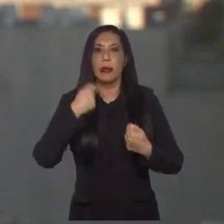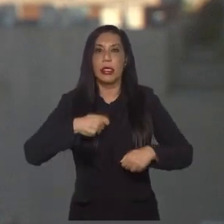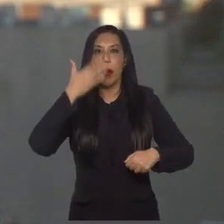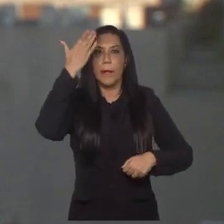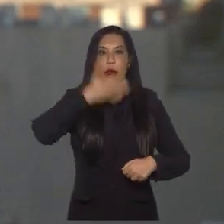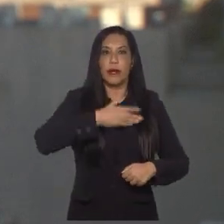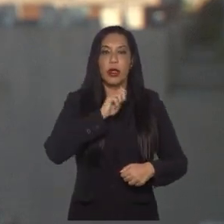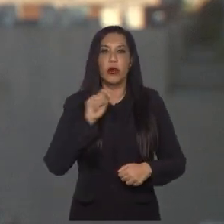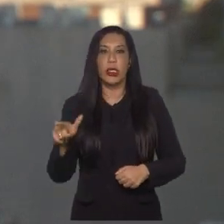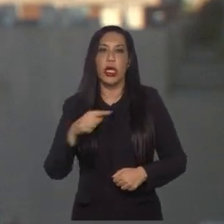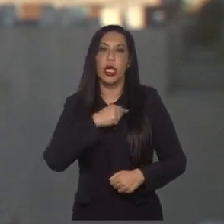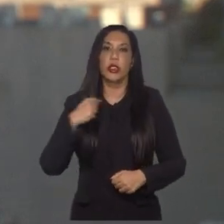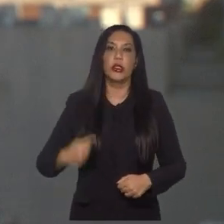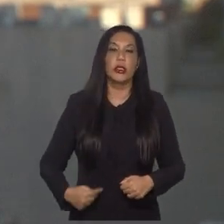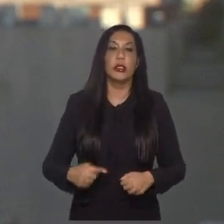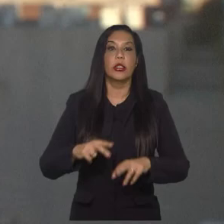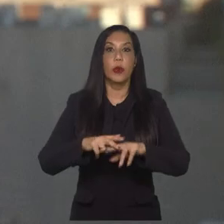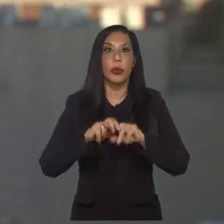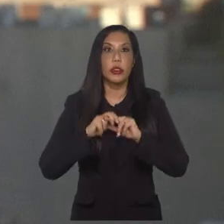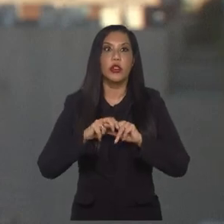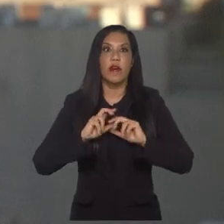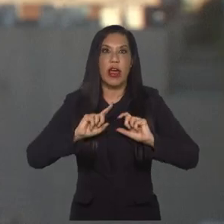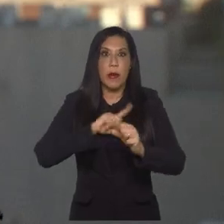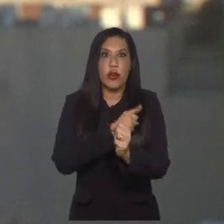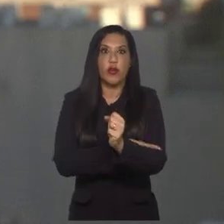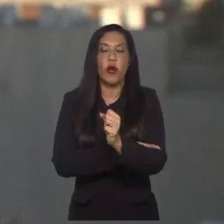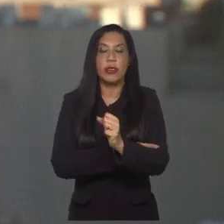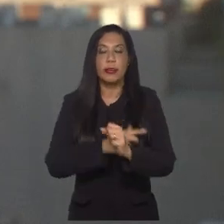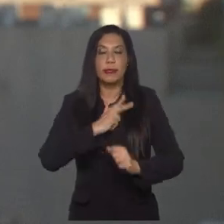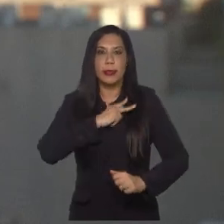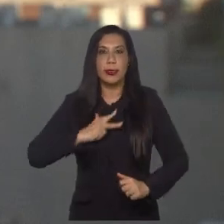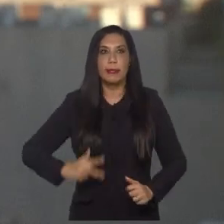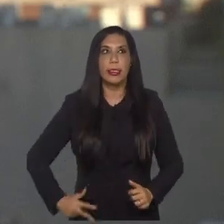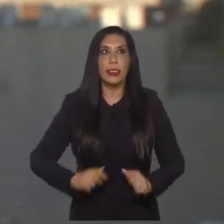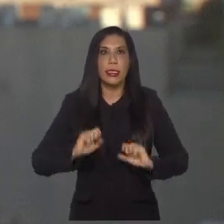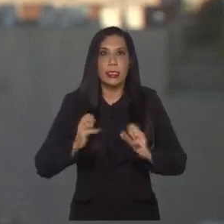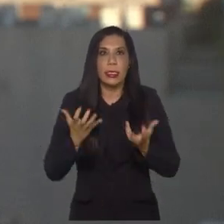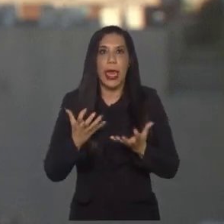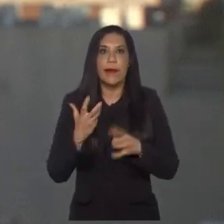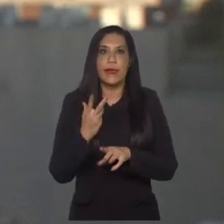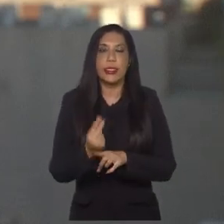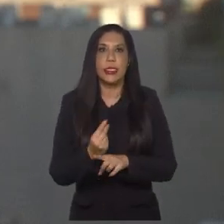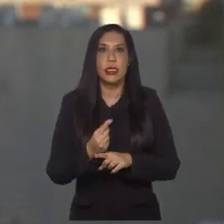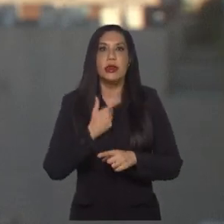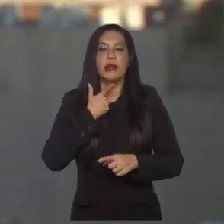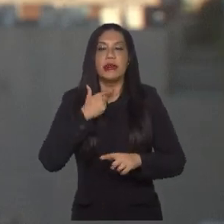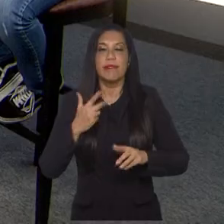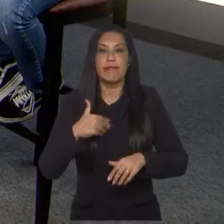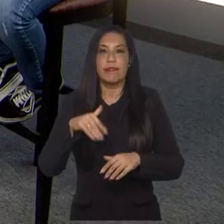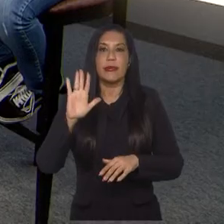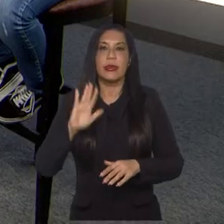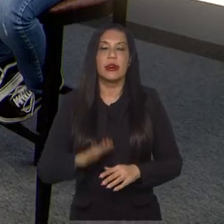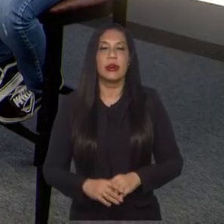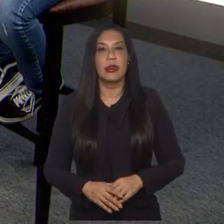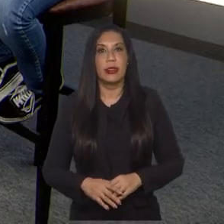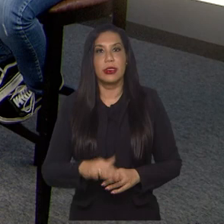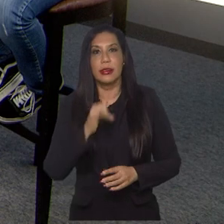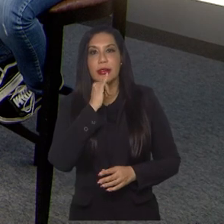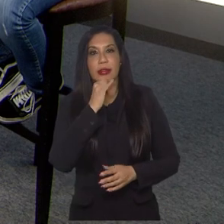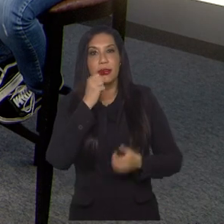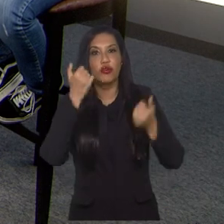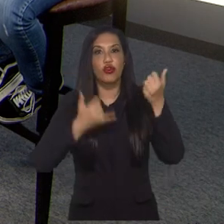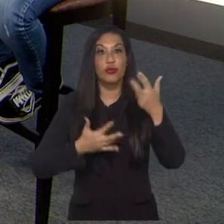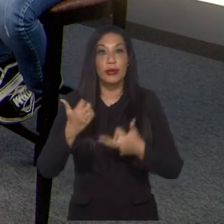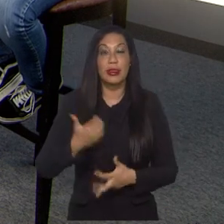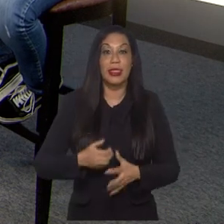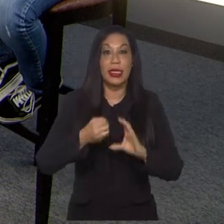muito mais do que a China. Sim. E eu acho que por conta disso pode pesar um pouco, pode dar uma balançada para a seleção europeia. Eu só coloquei no mordiscar por fora, porque